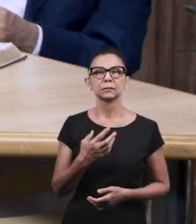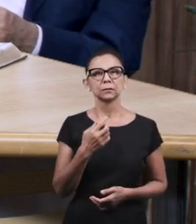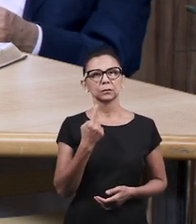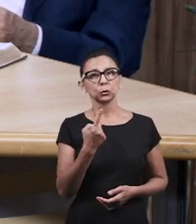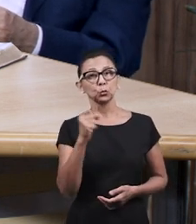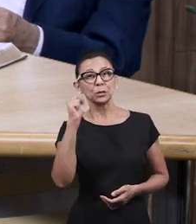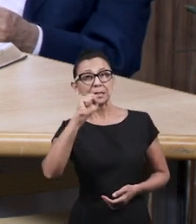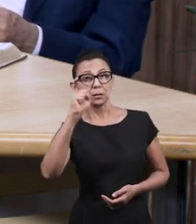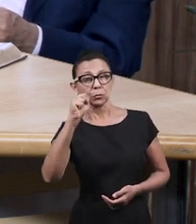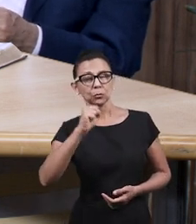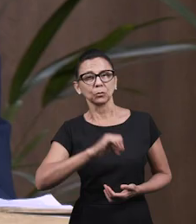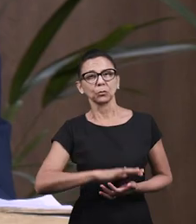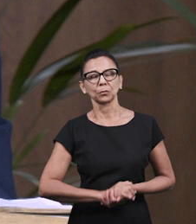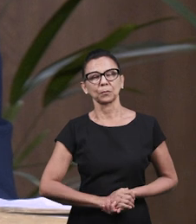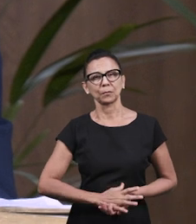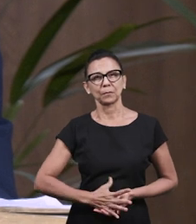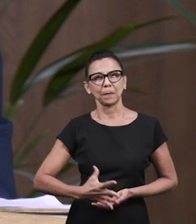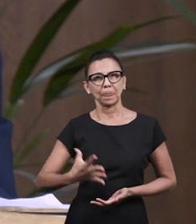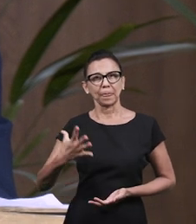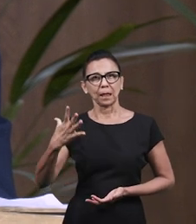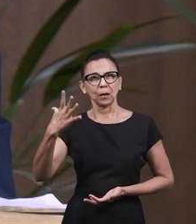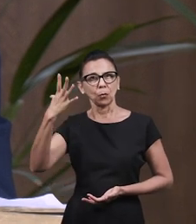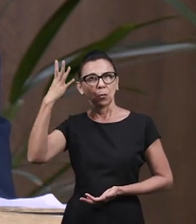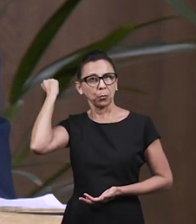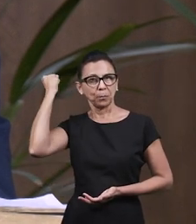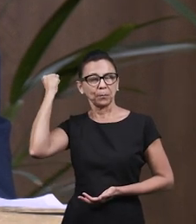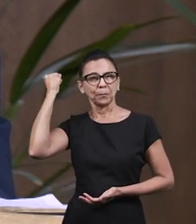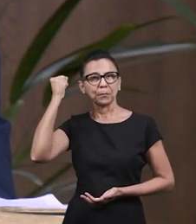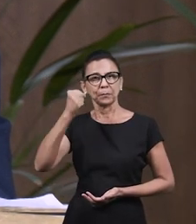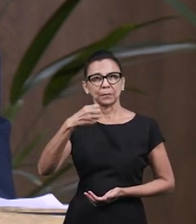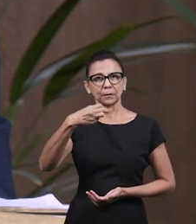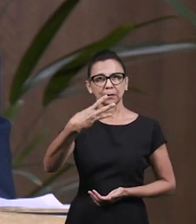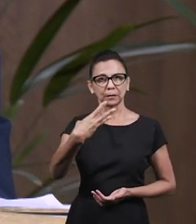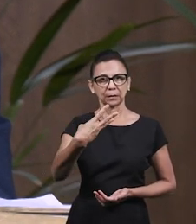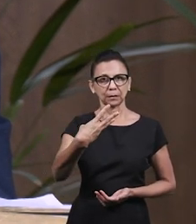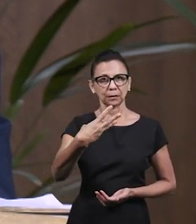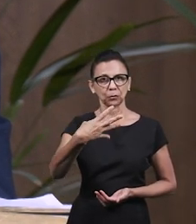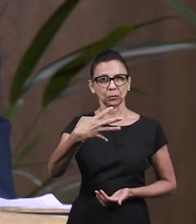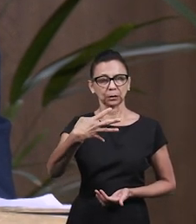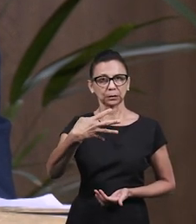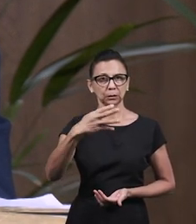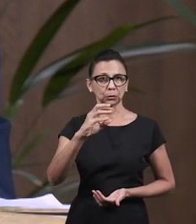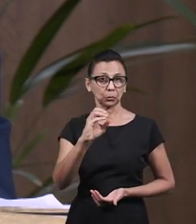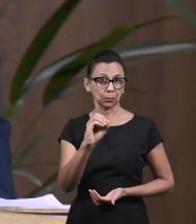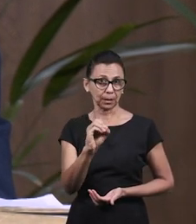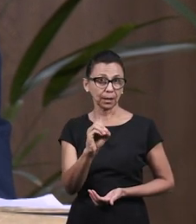em 1 segundo a luz anda 340,